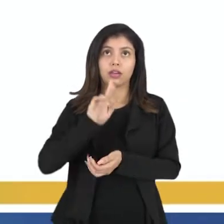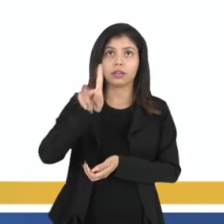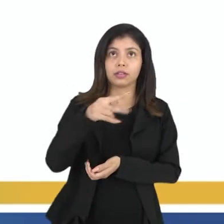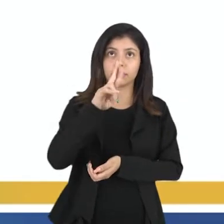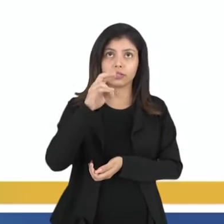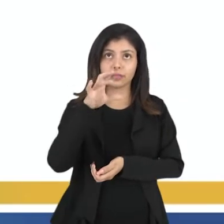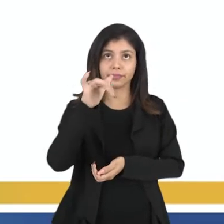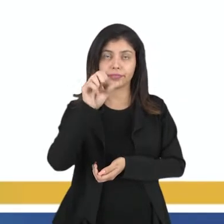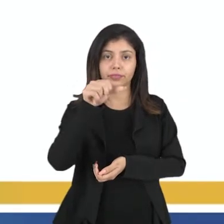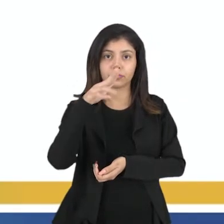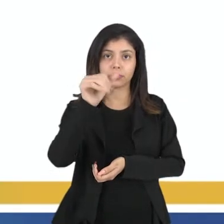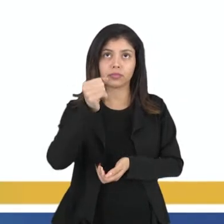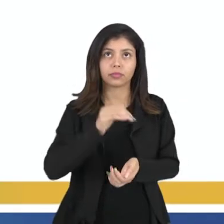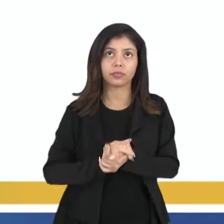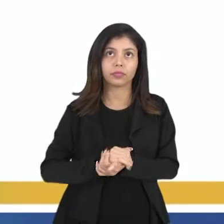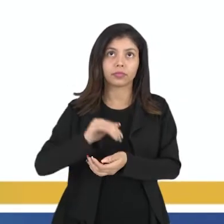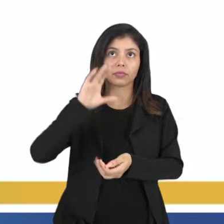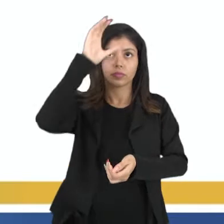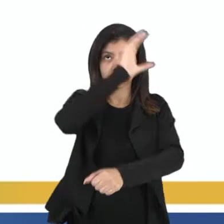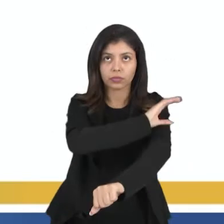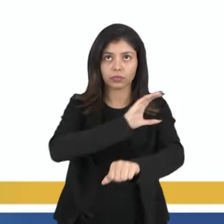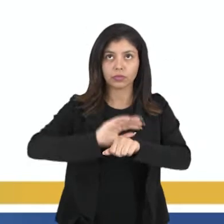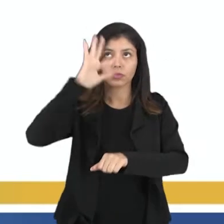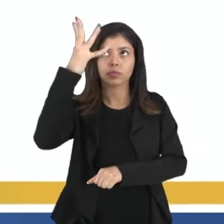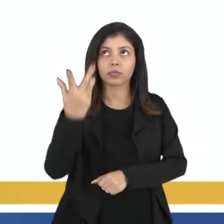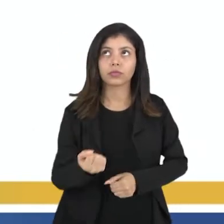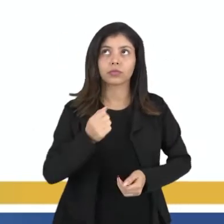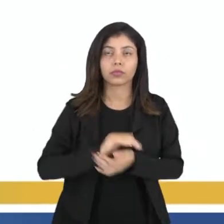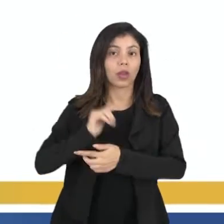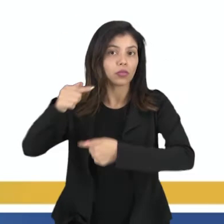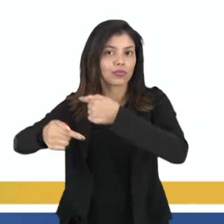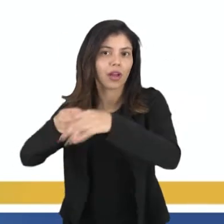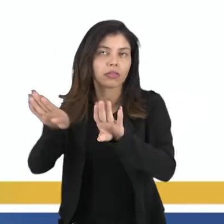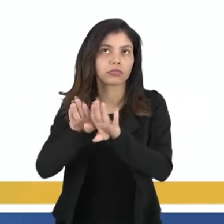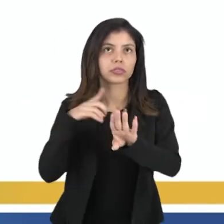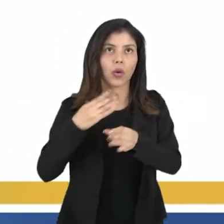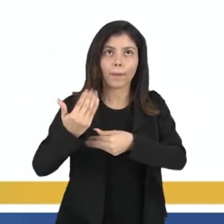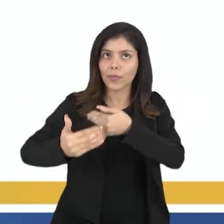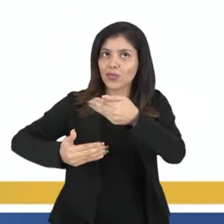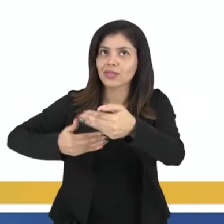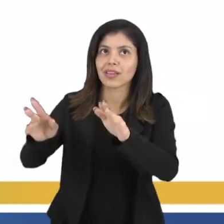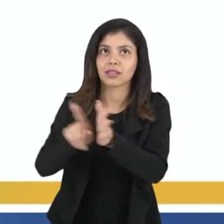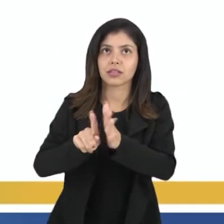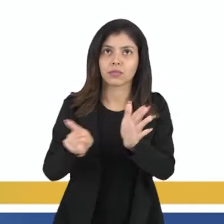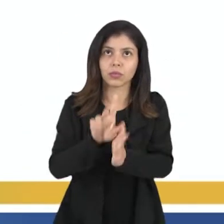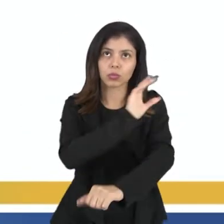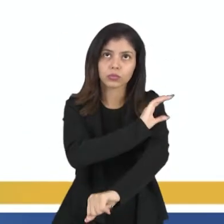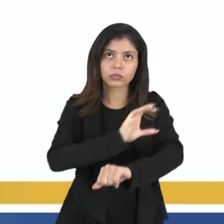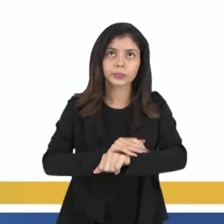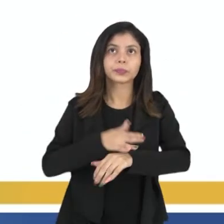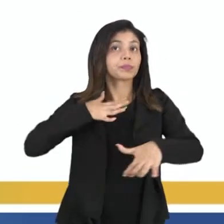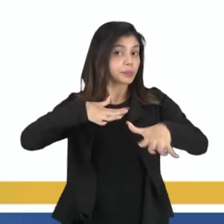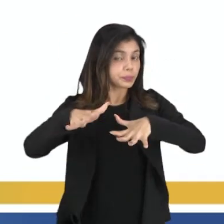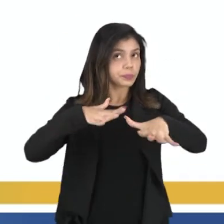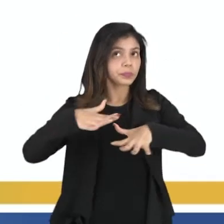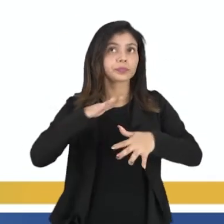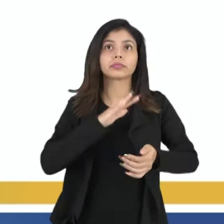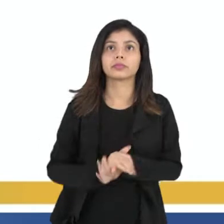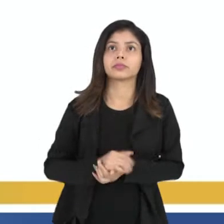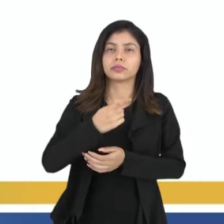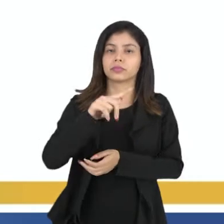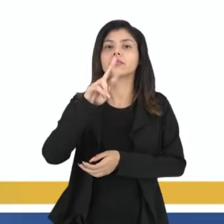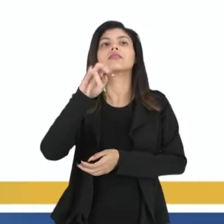cultural africana deve levar em conta o que é o próprio processo cultural, seu